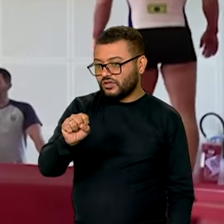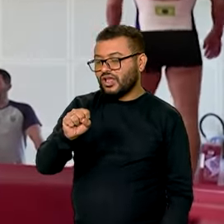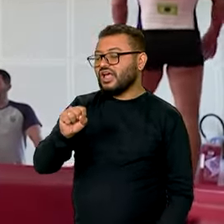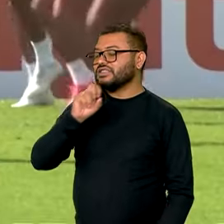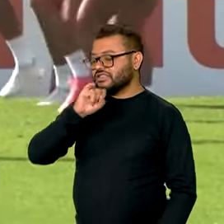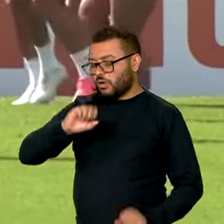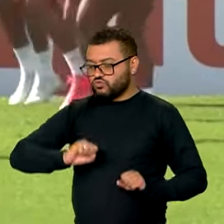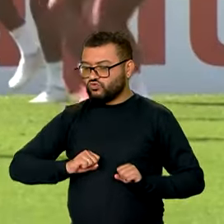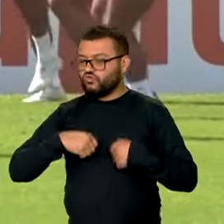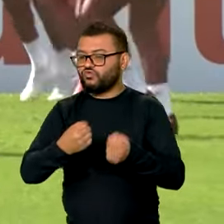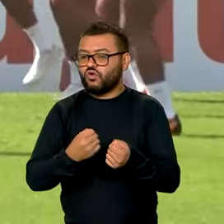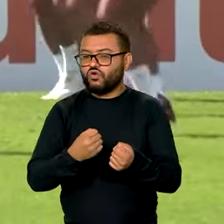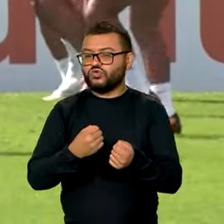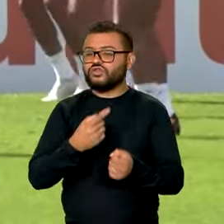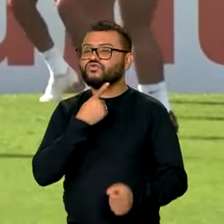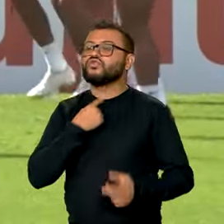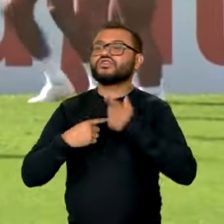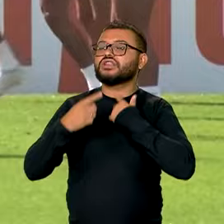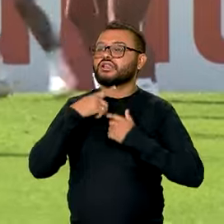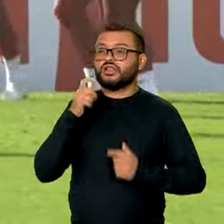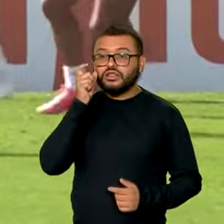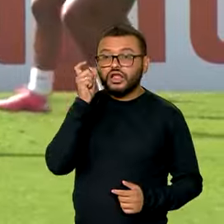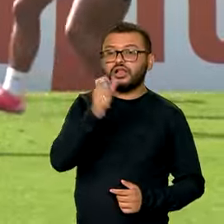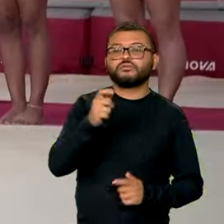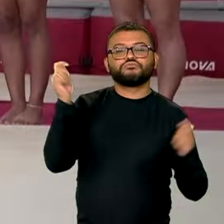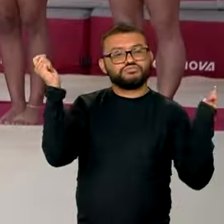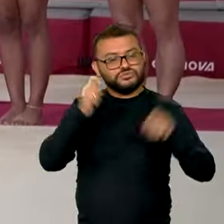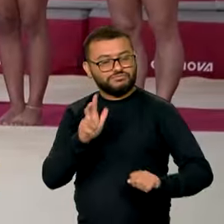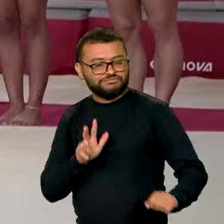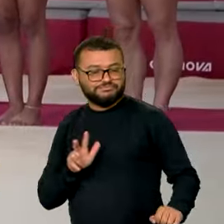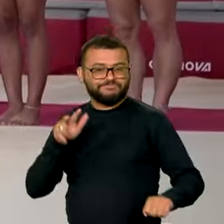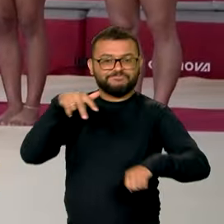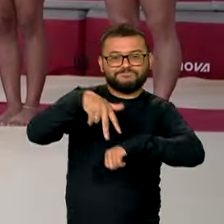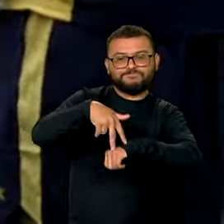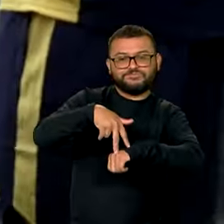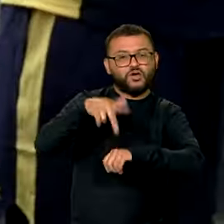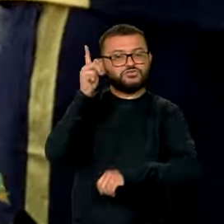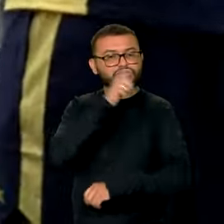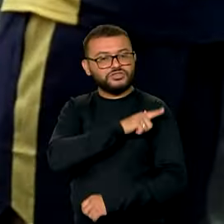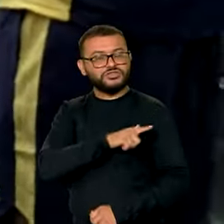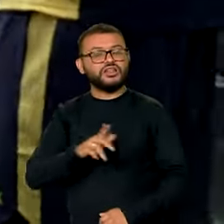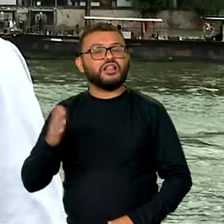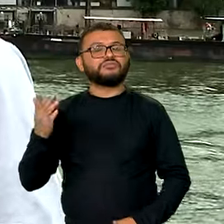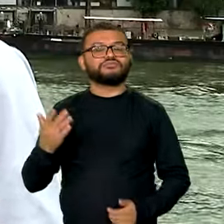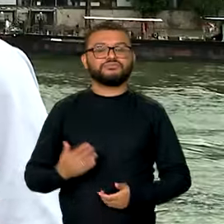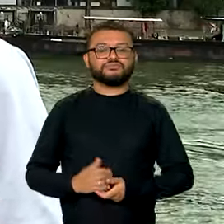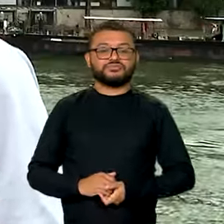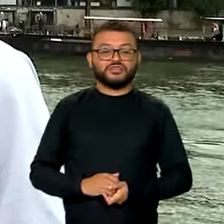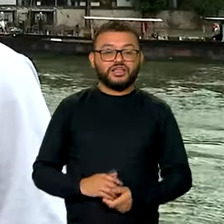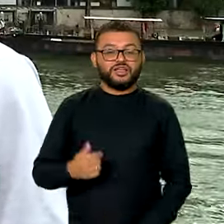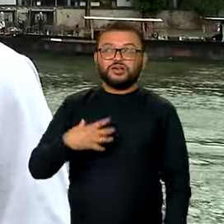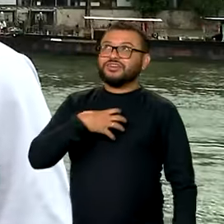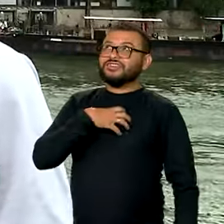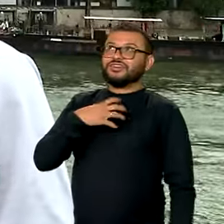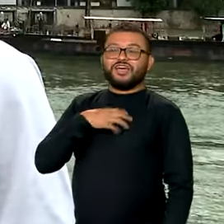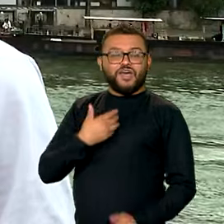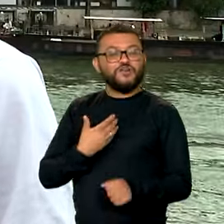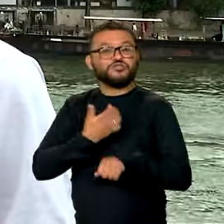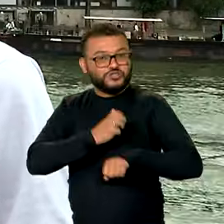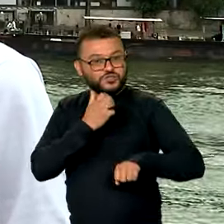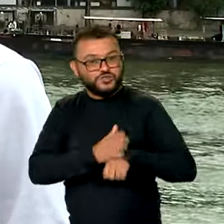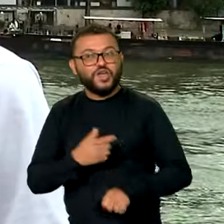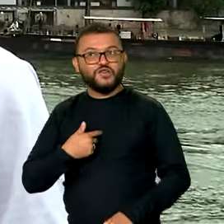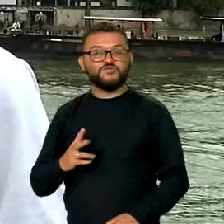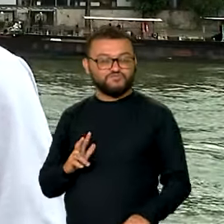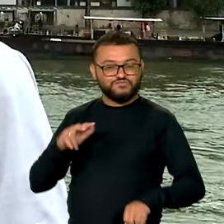do esforço e da força de vontade, eles estarão brilhando em Los Angeles. Eu me vejo com muito treino, acho que eu me vejo